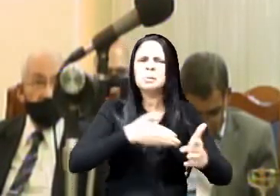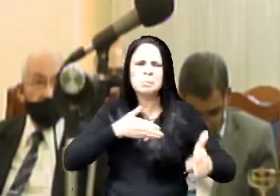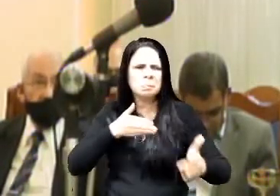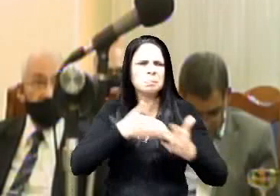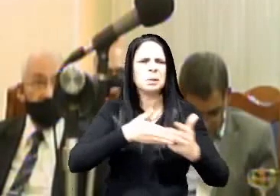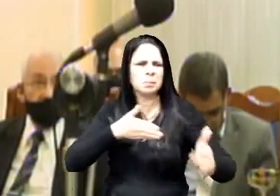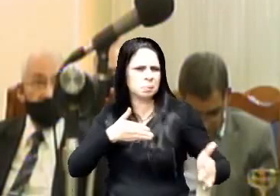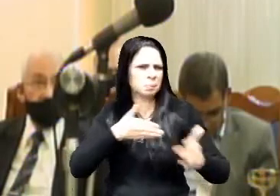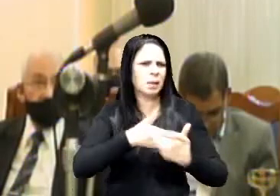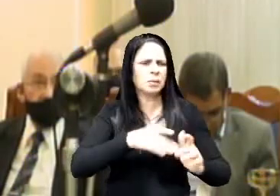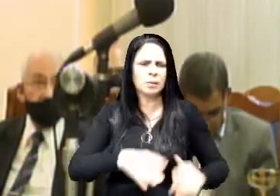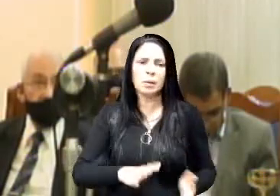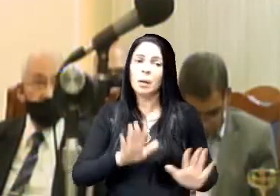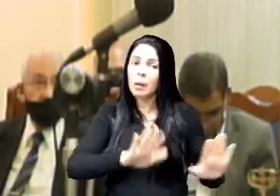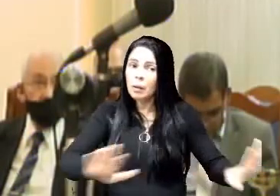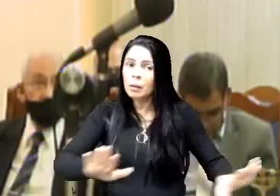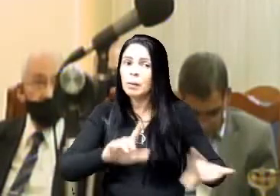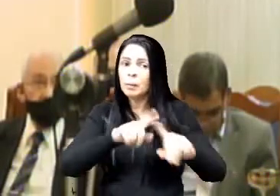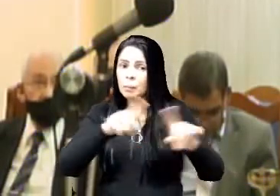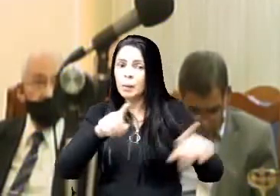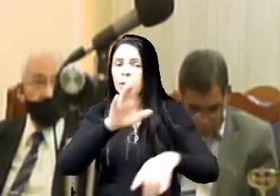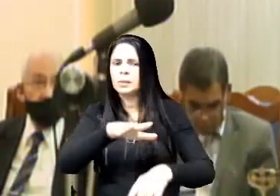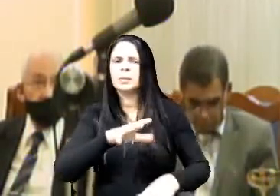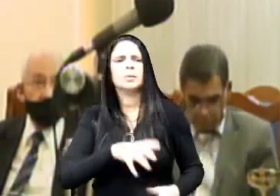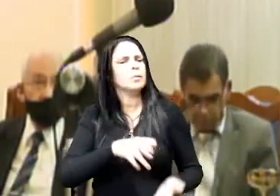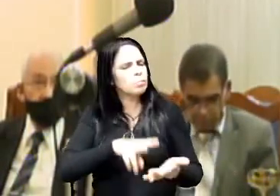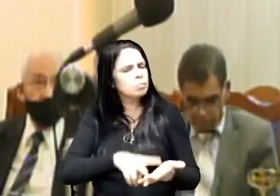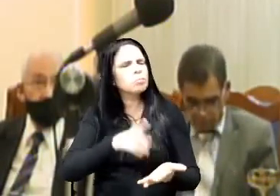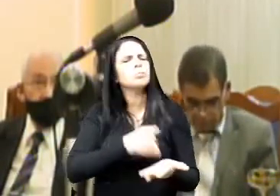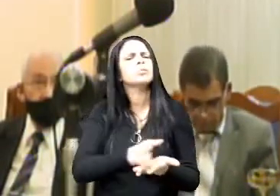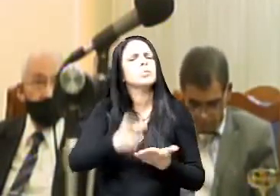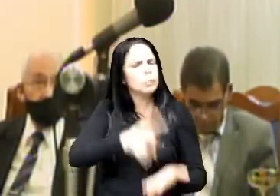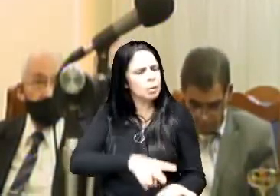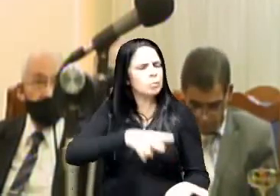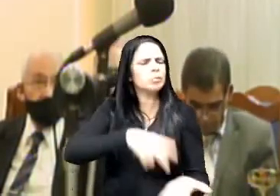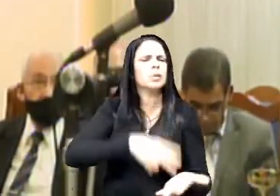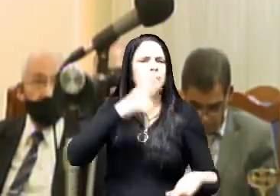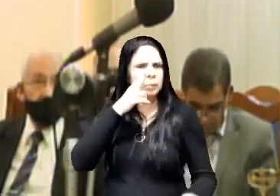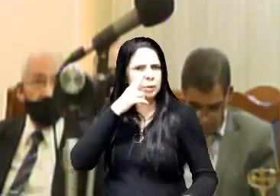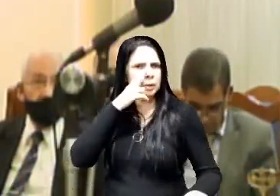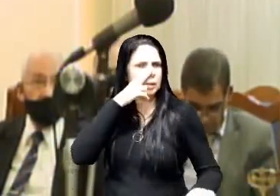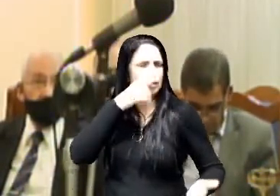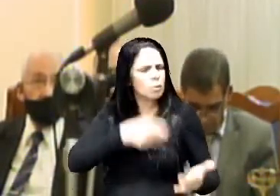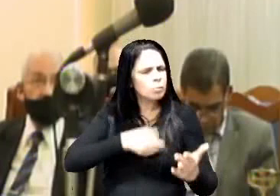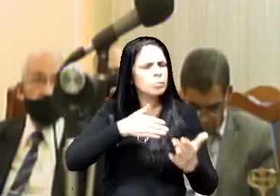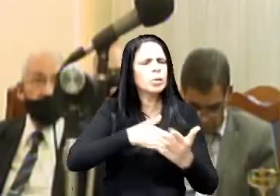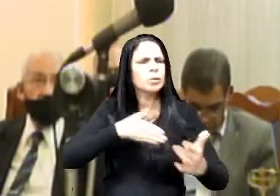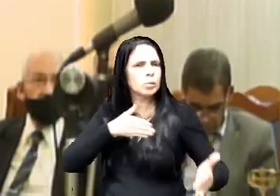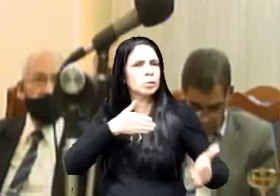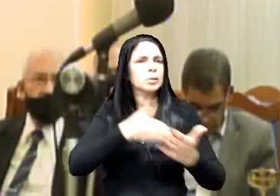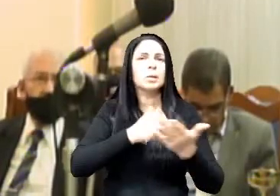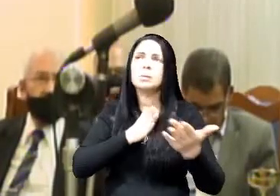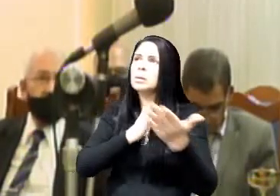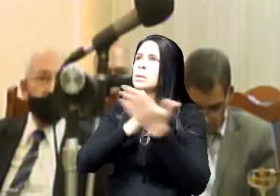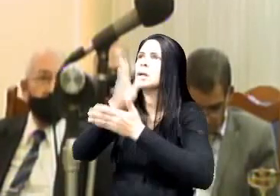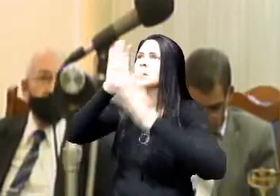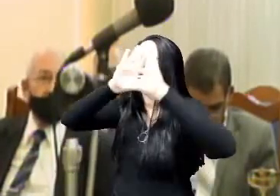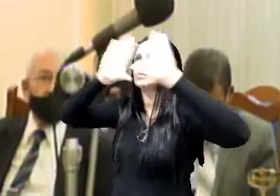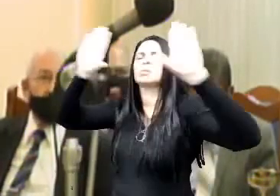tentado. Aleluia. Mas permanece em Cristo, permanece lutando para chegar no céu. Sobre vós